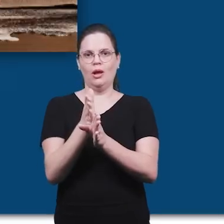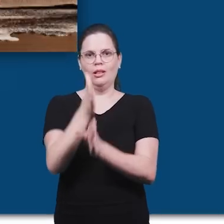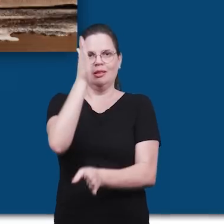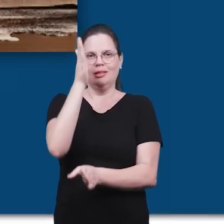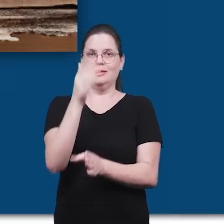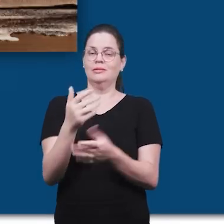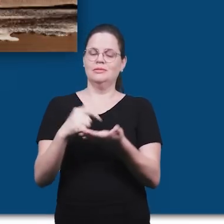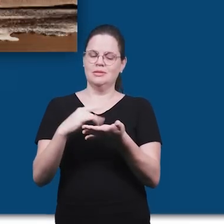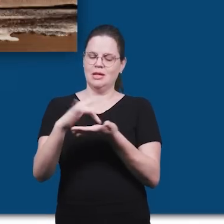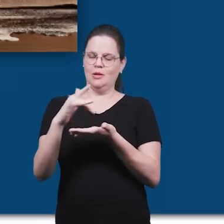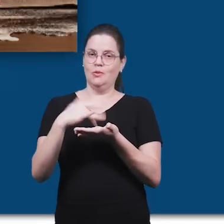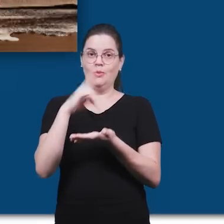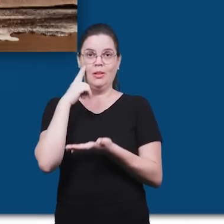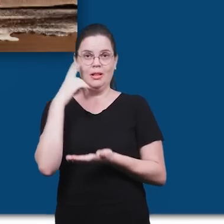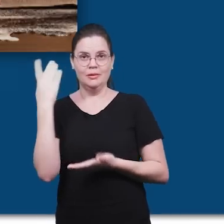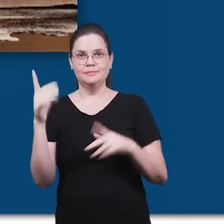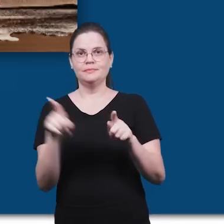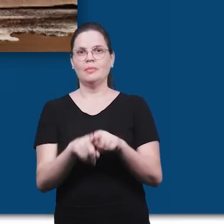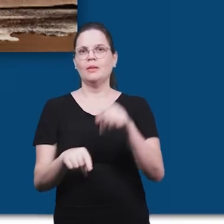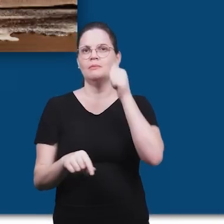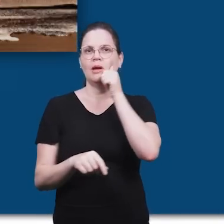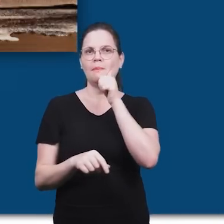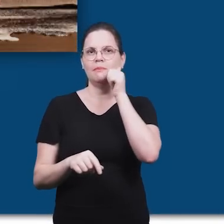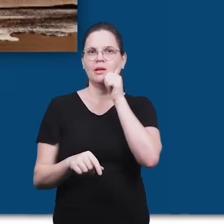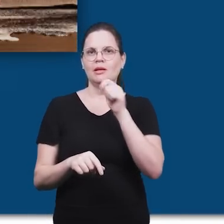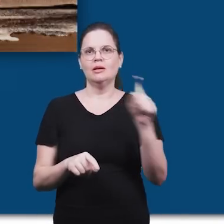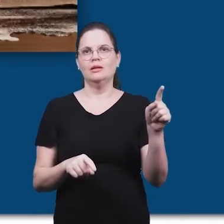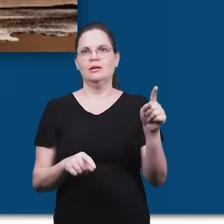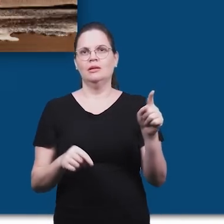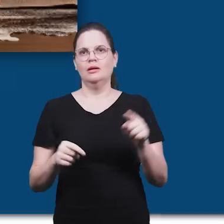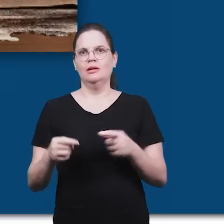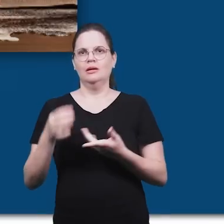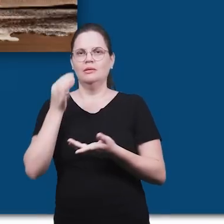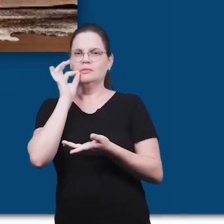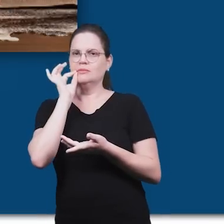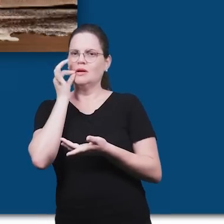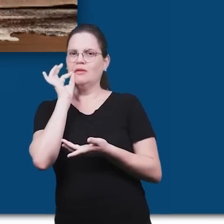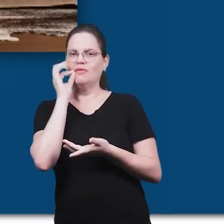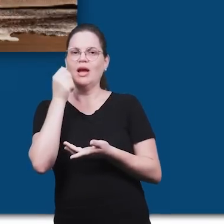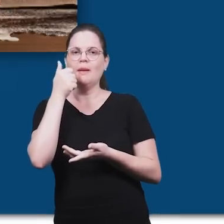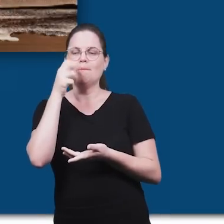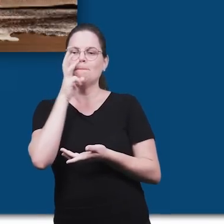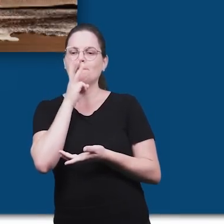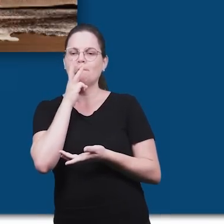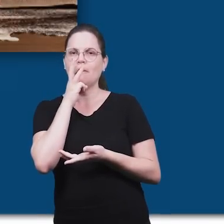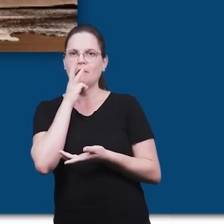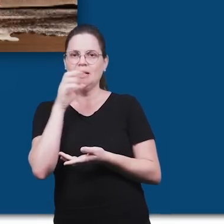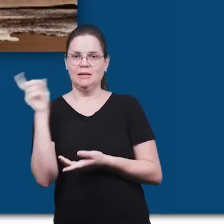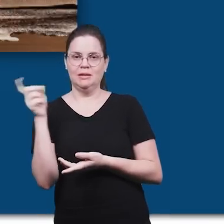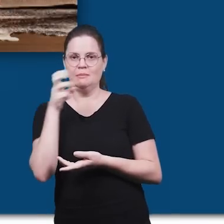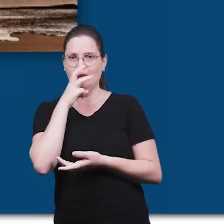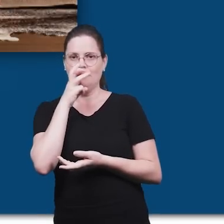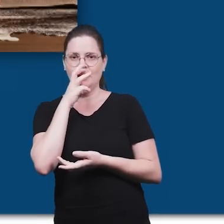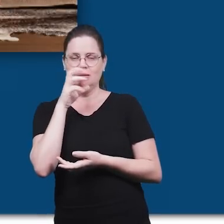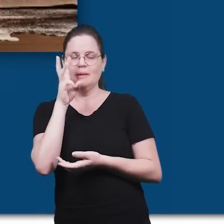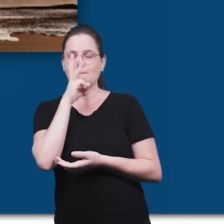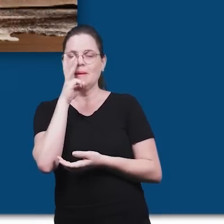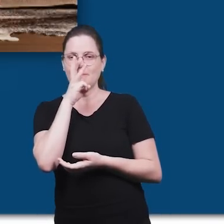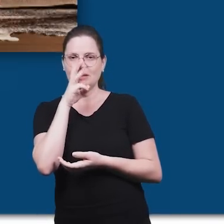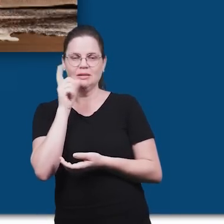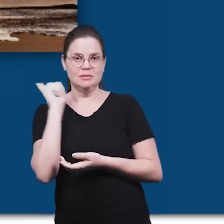Isso aí. E depois, ó, nós temos a menina e a mamãe tomando café com o celular. Essa campanha é para